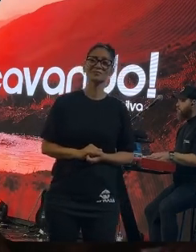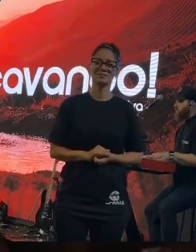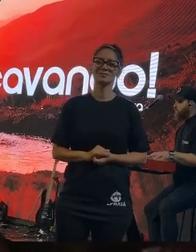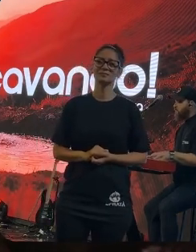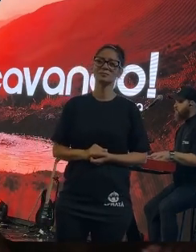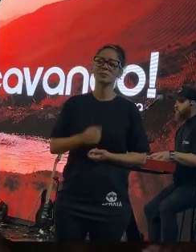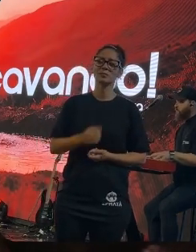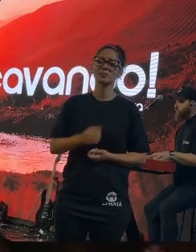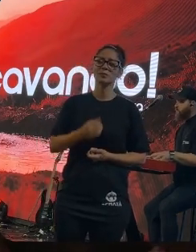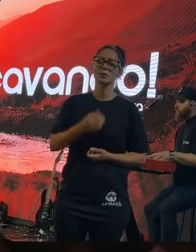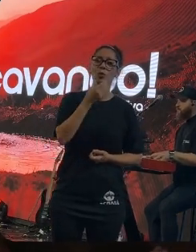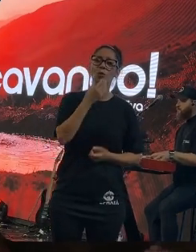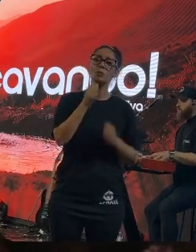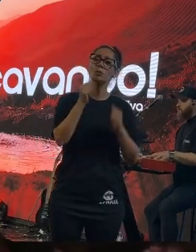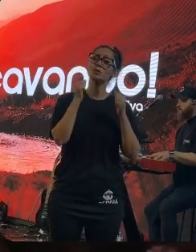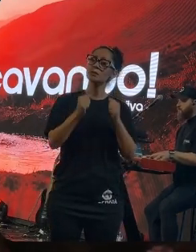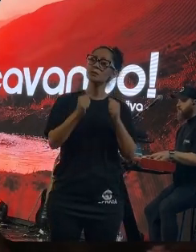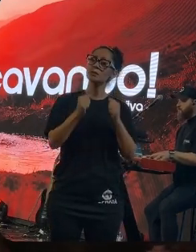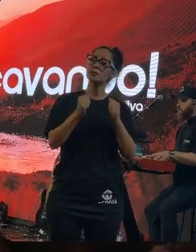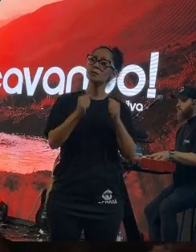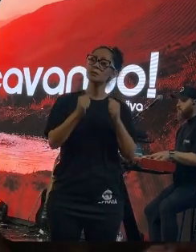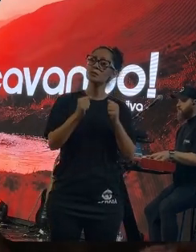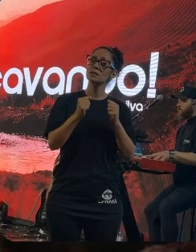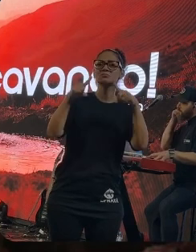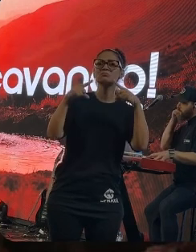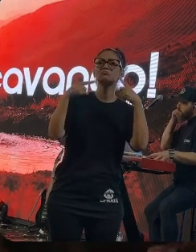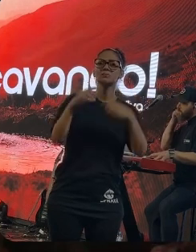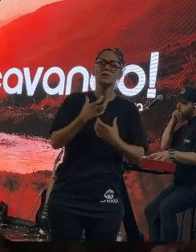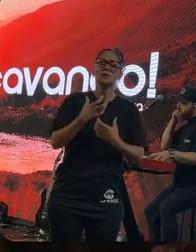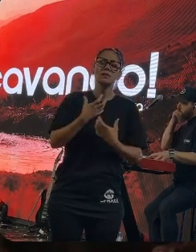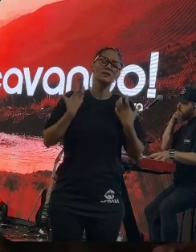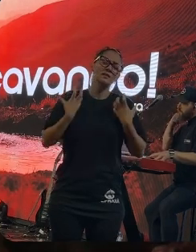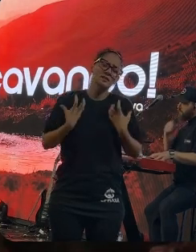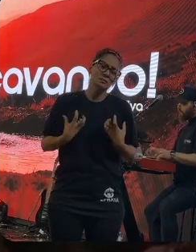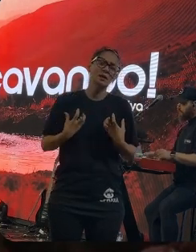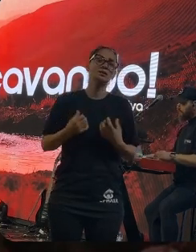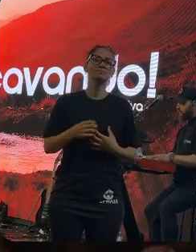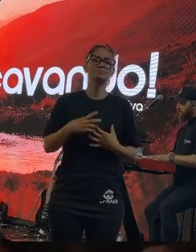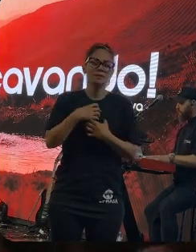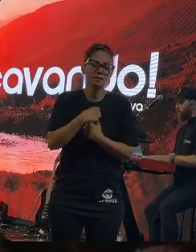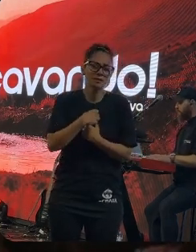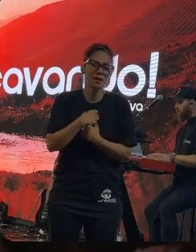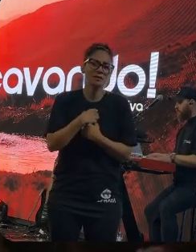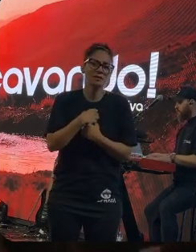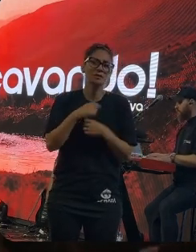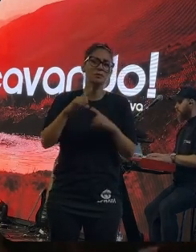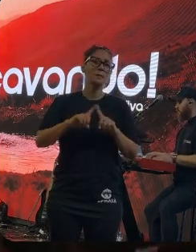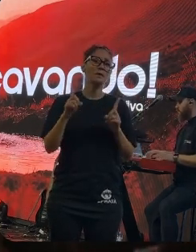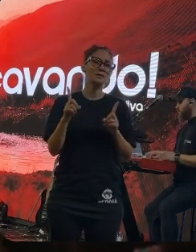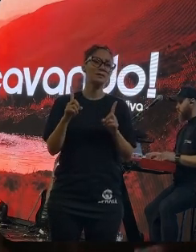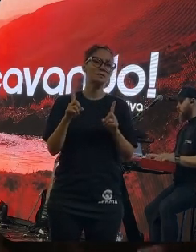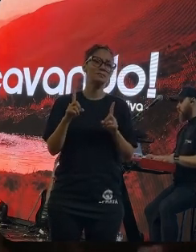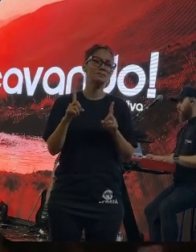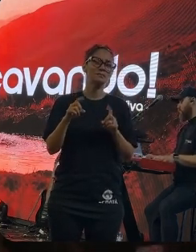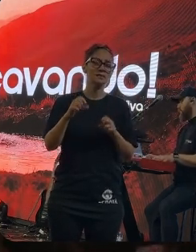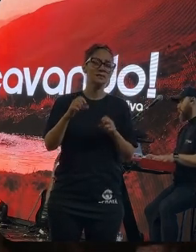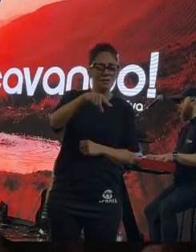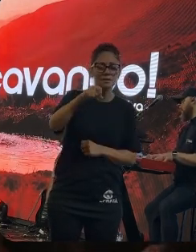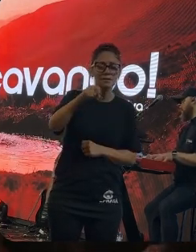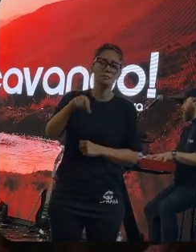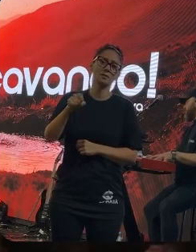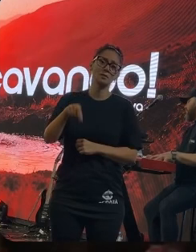Isaac poderia estar murmurando, reclamando, desanimado, desestimulado, mas ele está